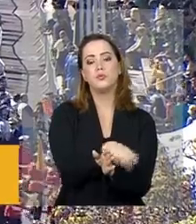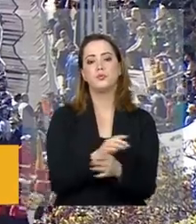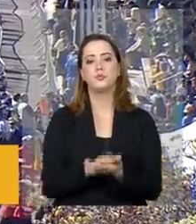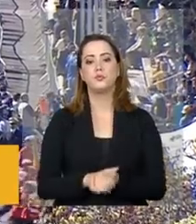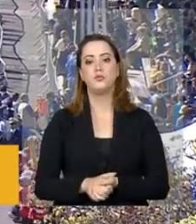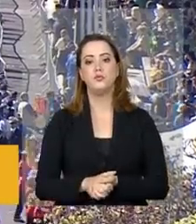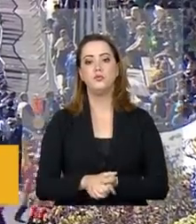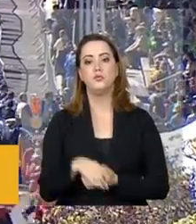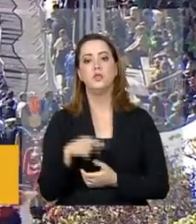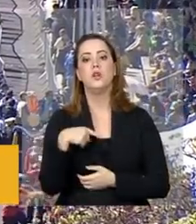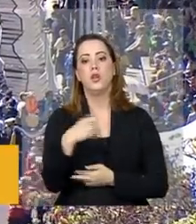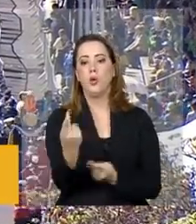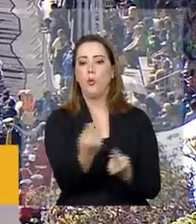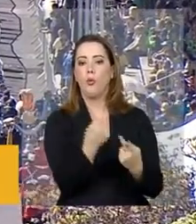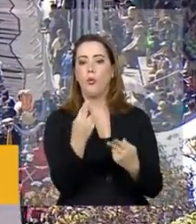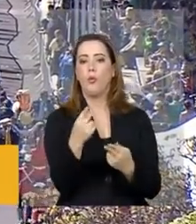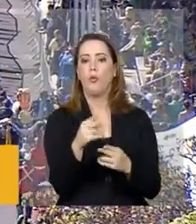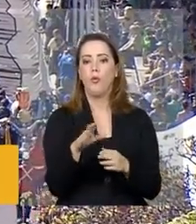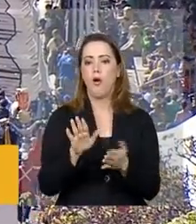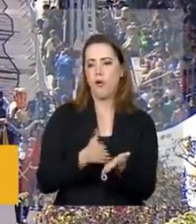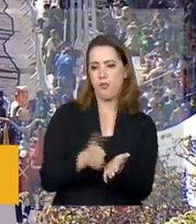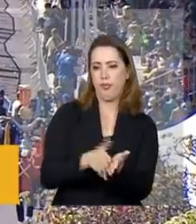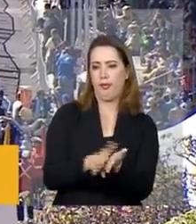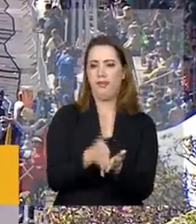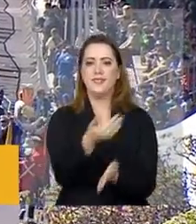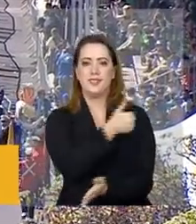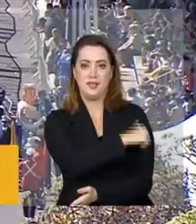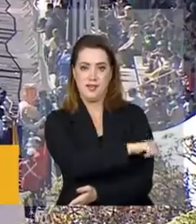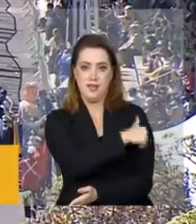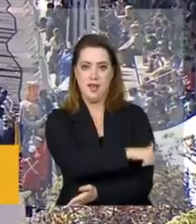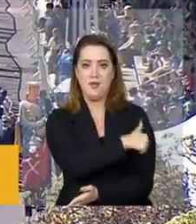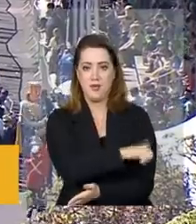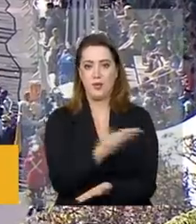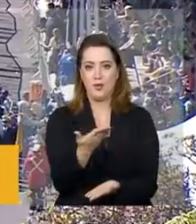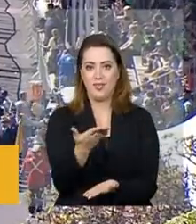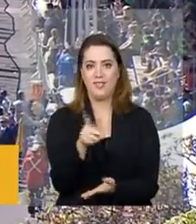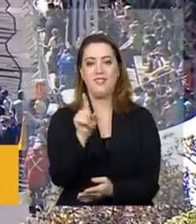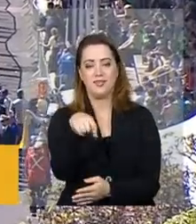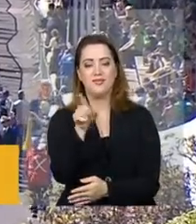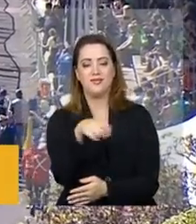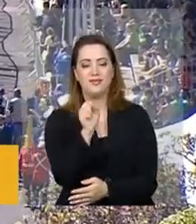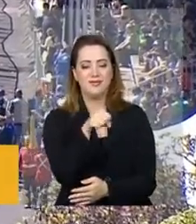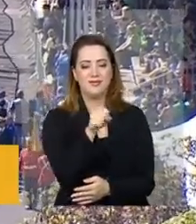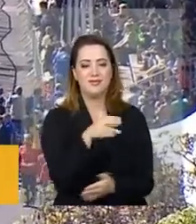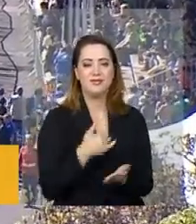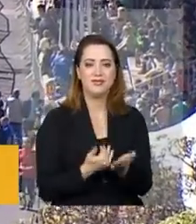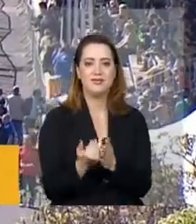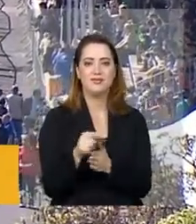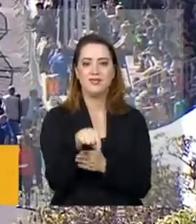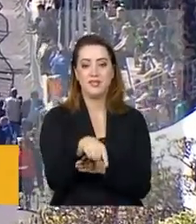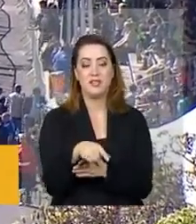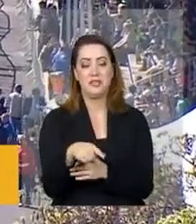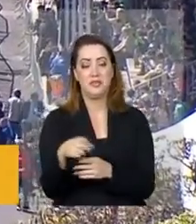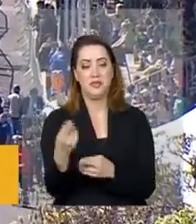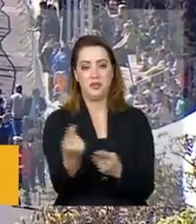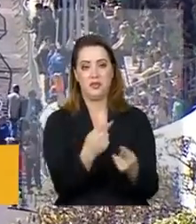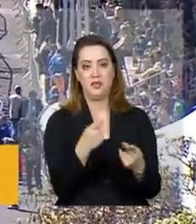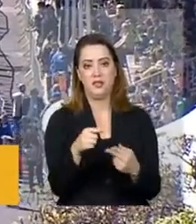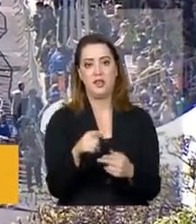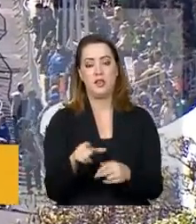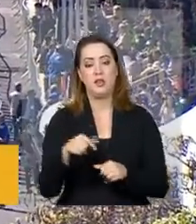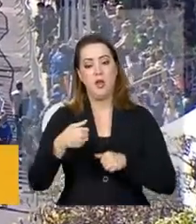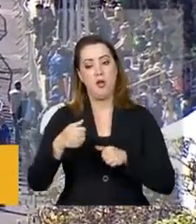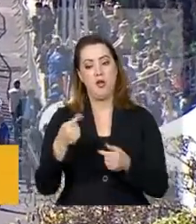com o que as escolas de samba fazem. Exatamente. No Rio de Janeiro. Tem o recuo da bateria para acompanhar todo o desfile da escola de samba. Aqui a Banda de